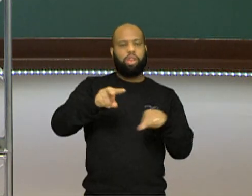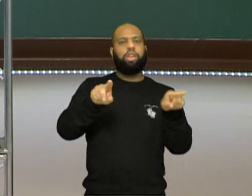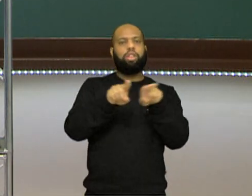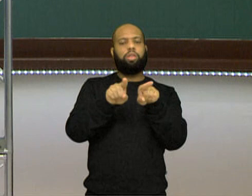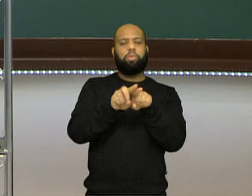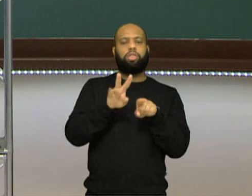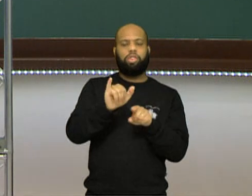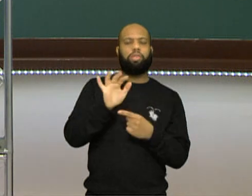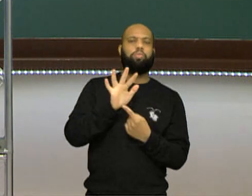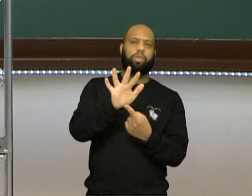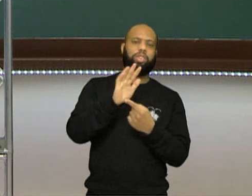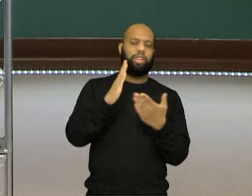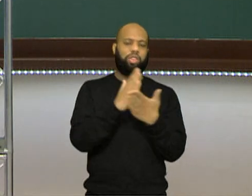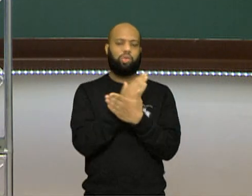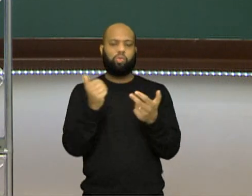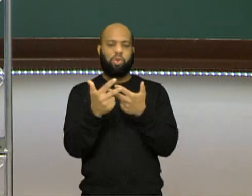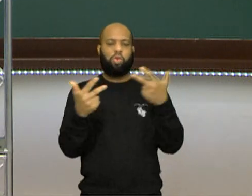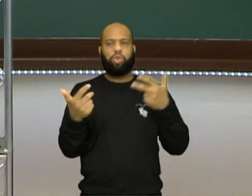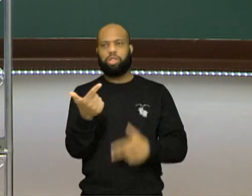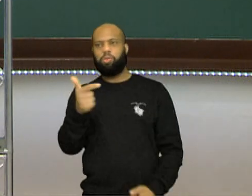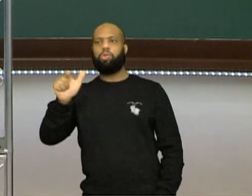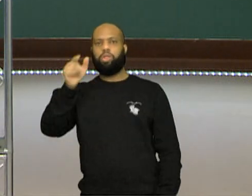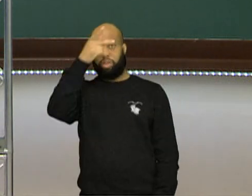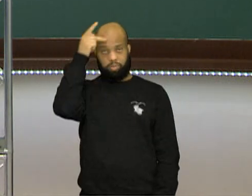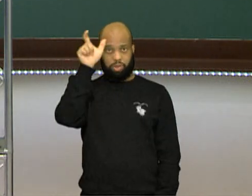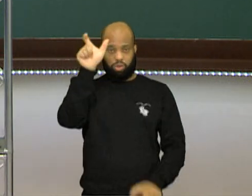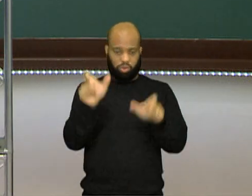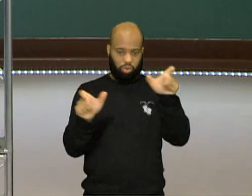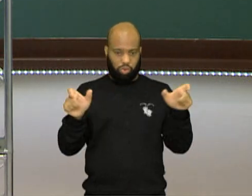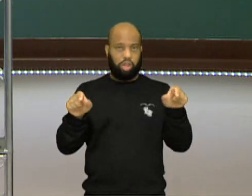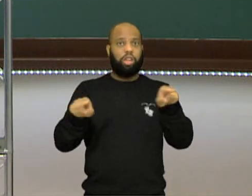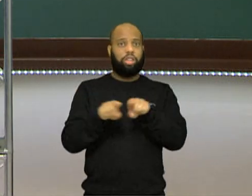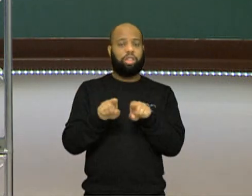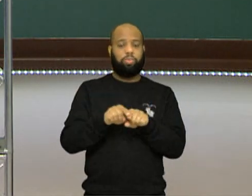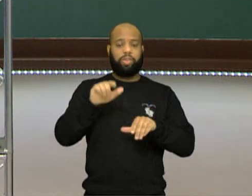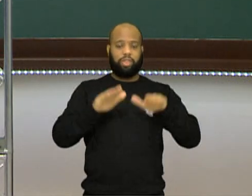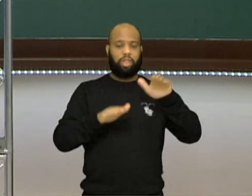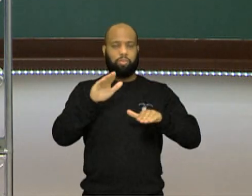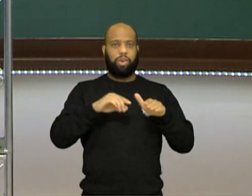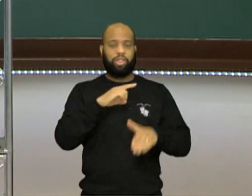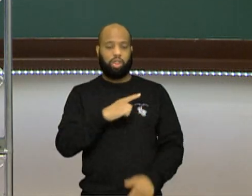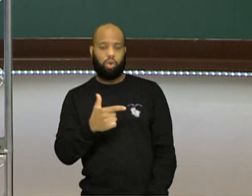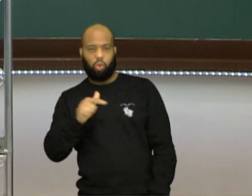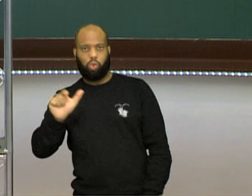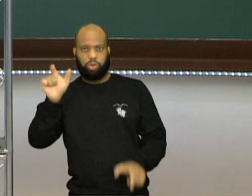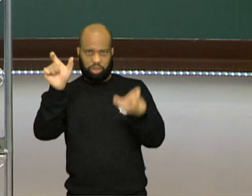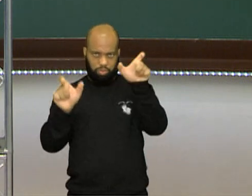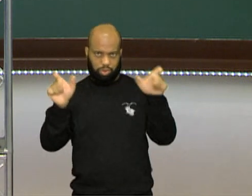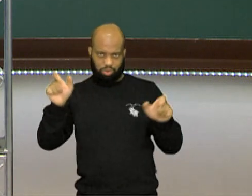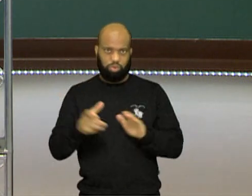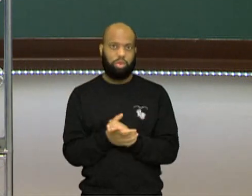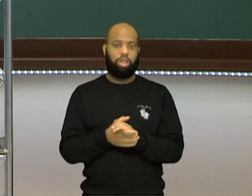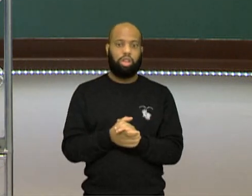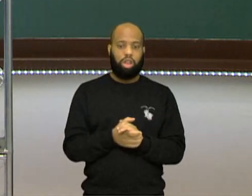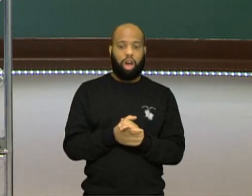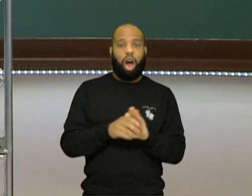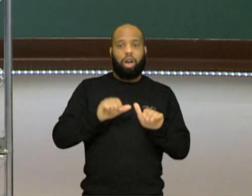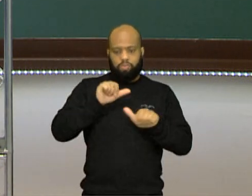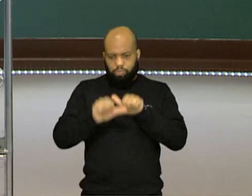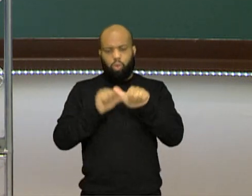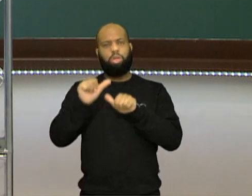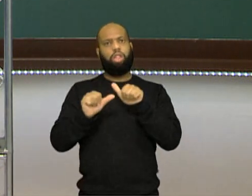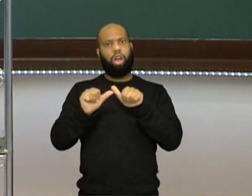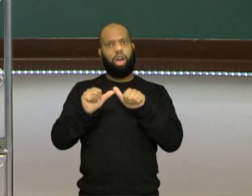para o outro e, dependendo do caso, fazer com que o outro, a outra pessoa, mude de opinião